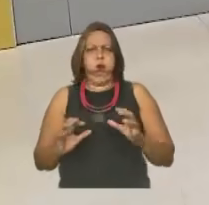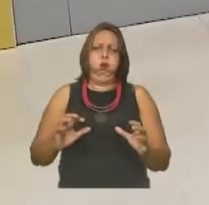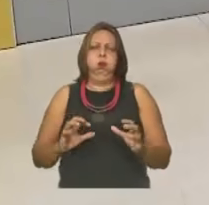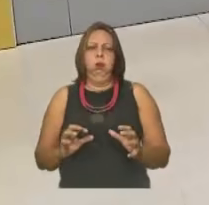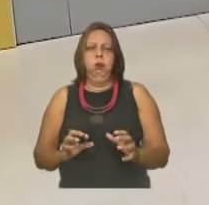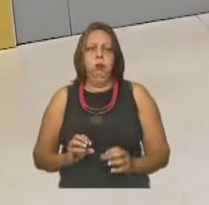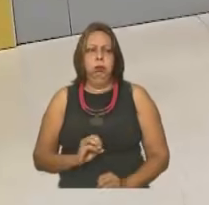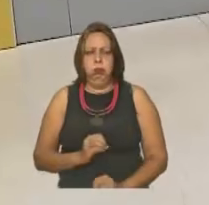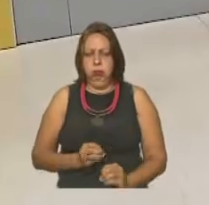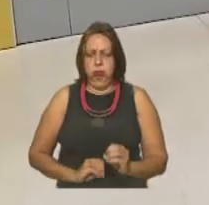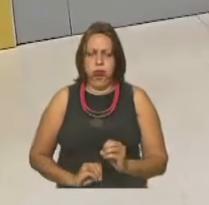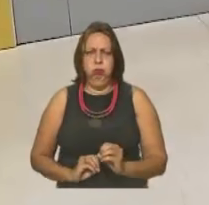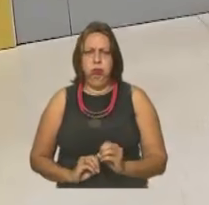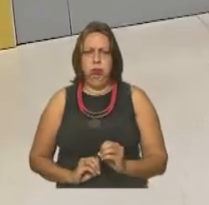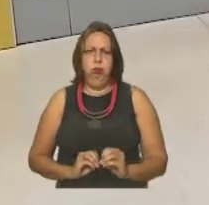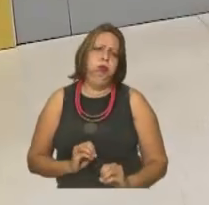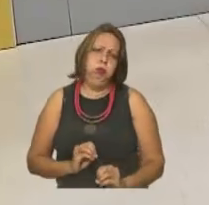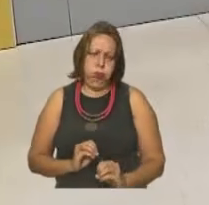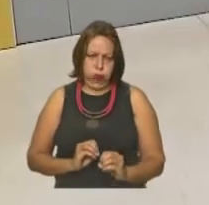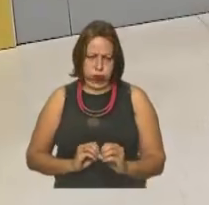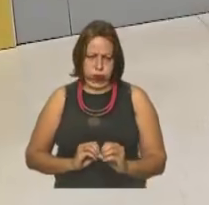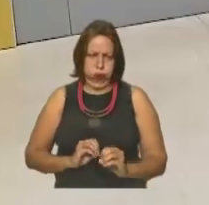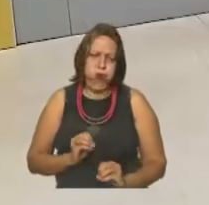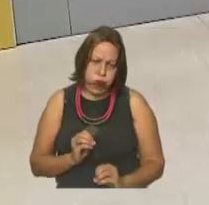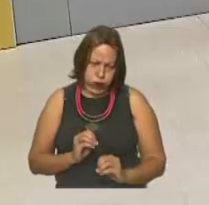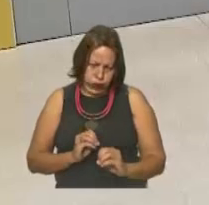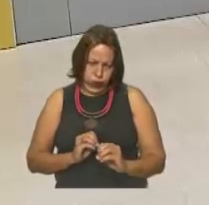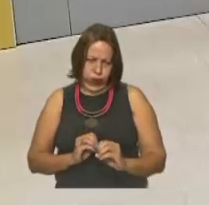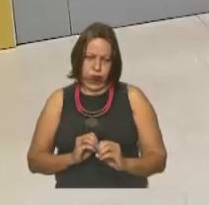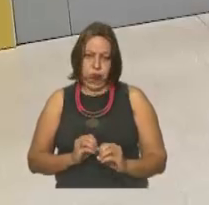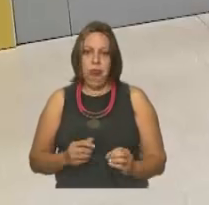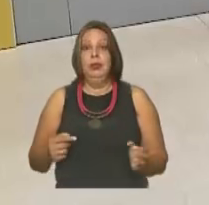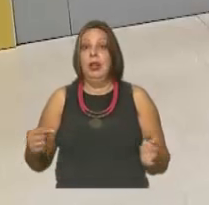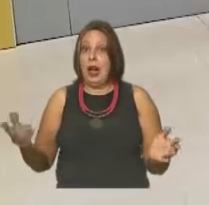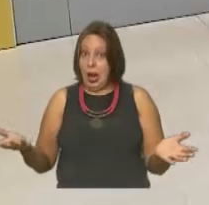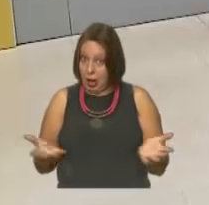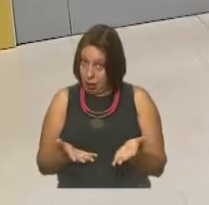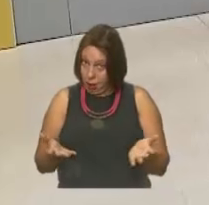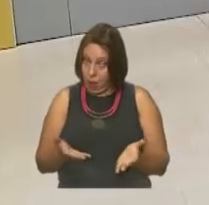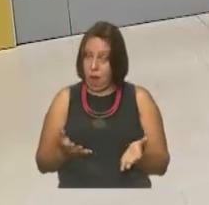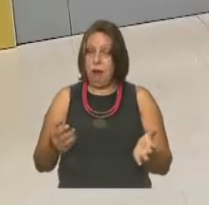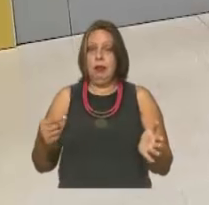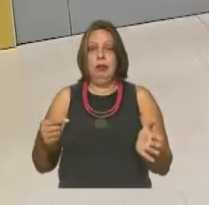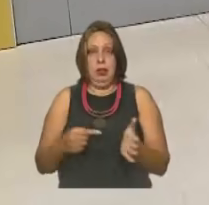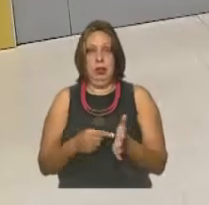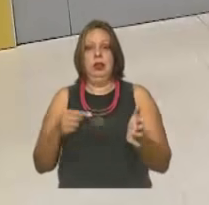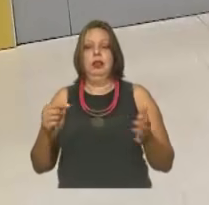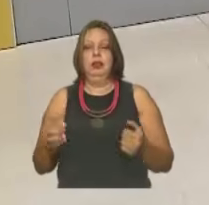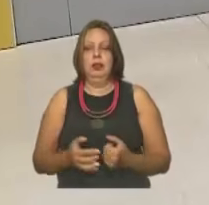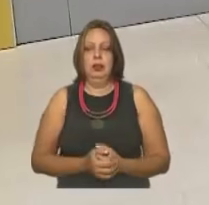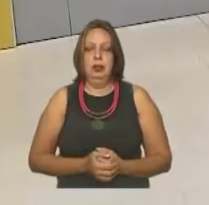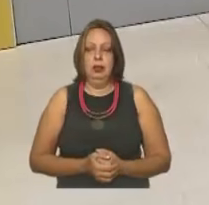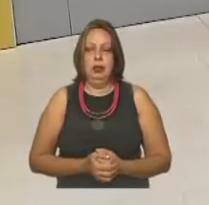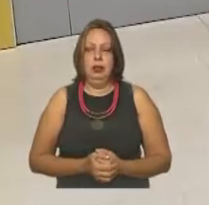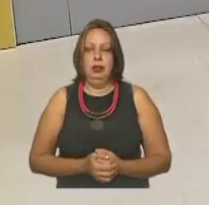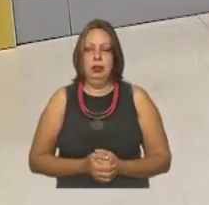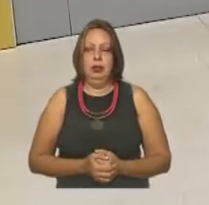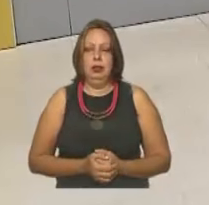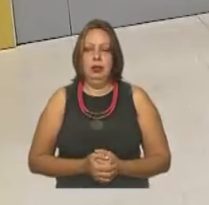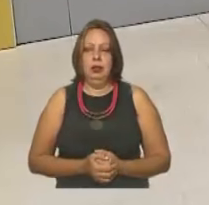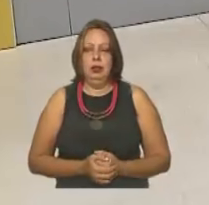estão com... Isso, agora sim. Liga e liga novamente que agora elas vão